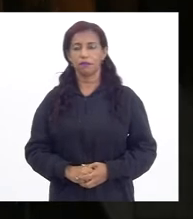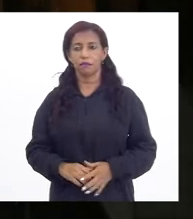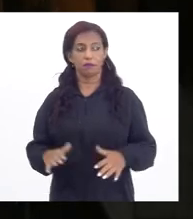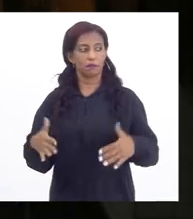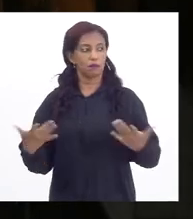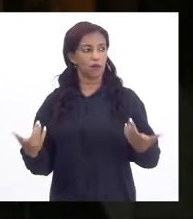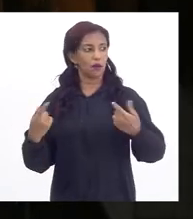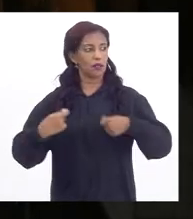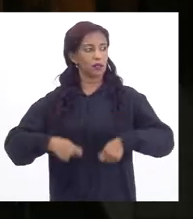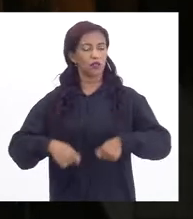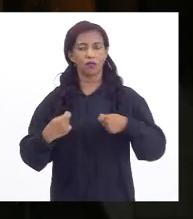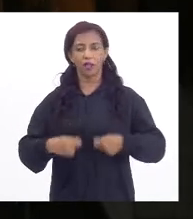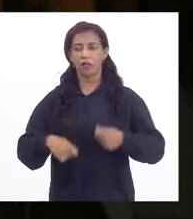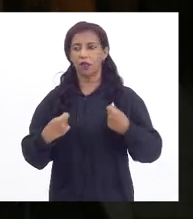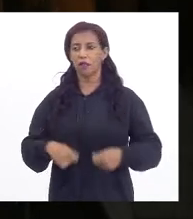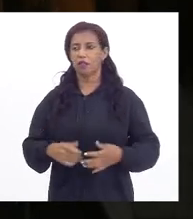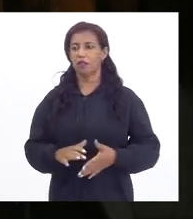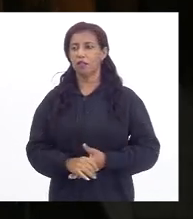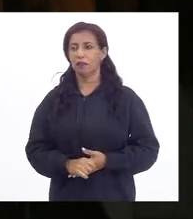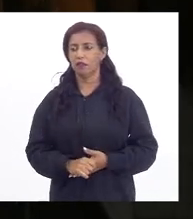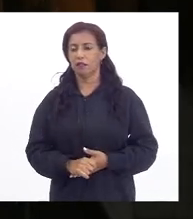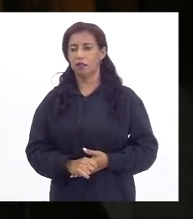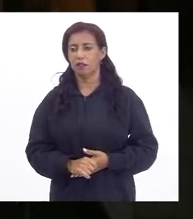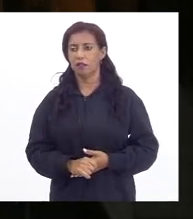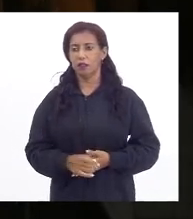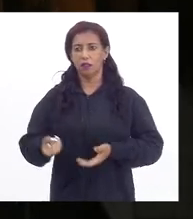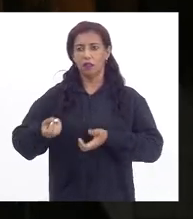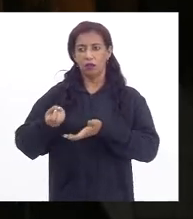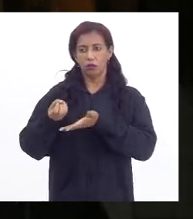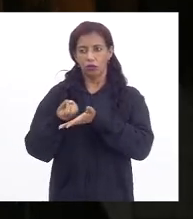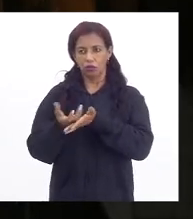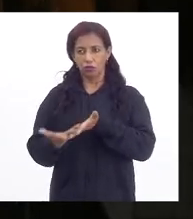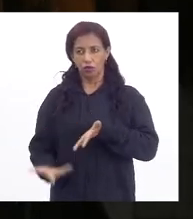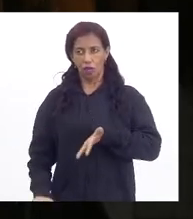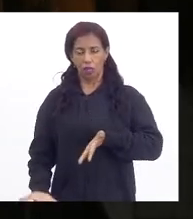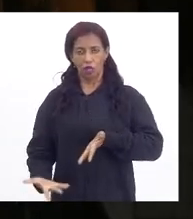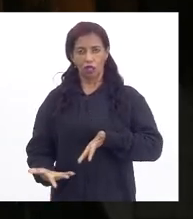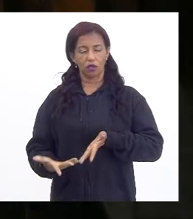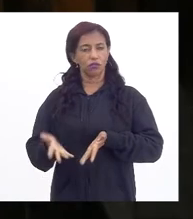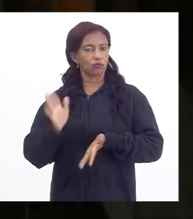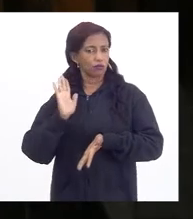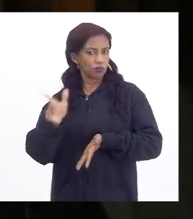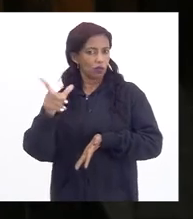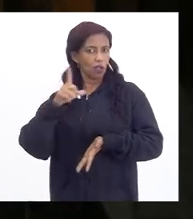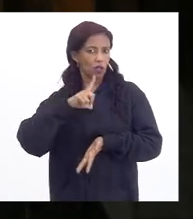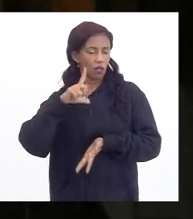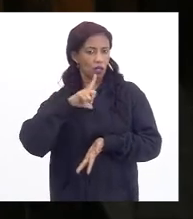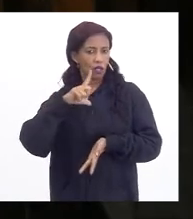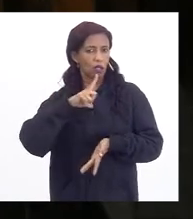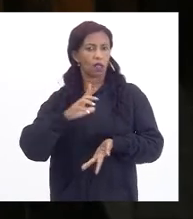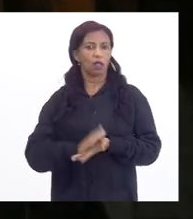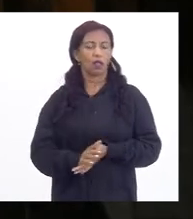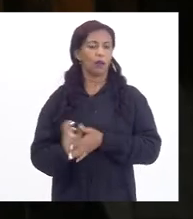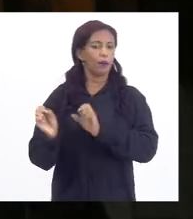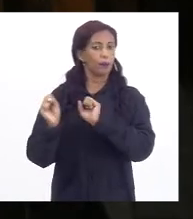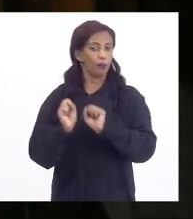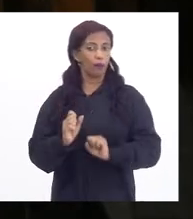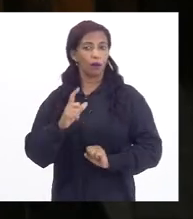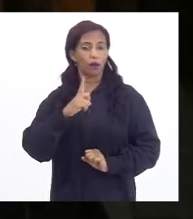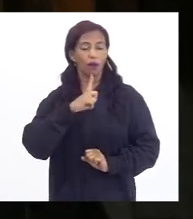Então é necessário que as despesas de pessoal previstas possam